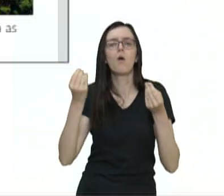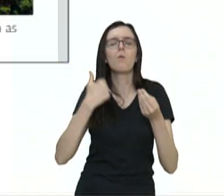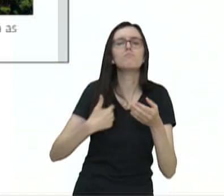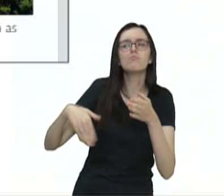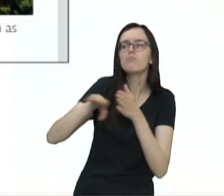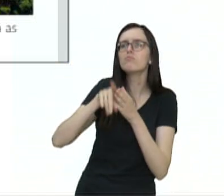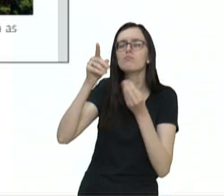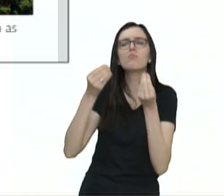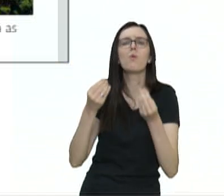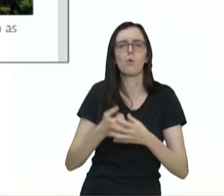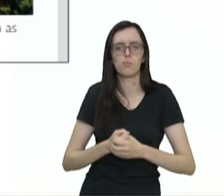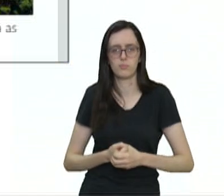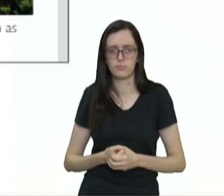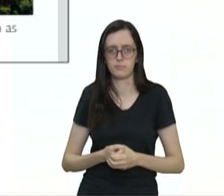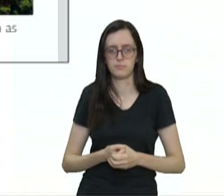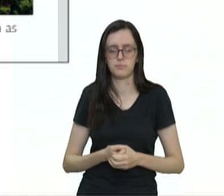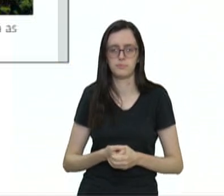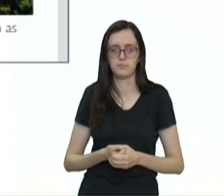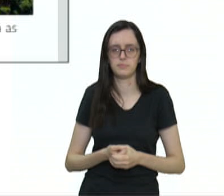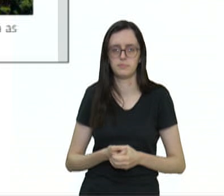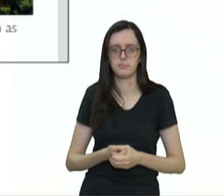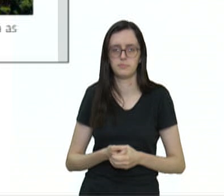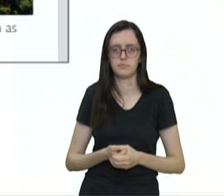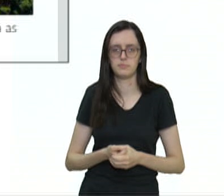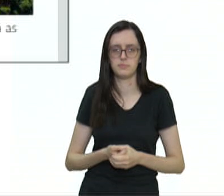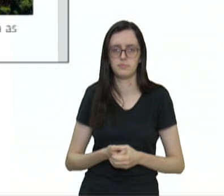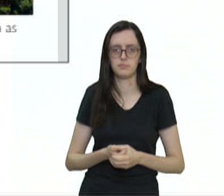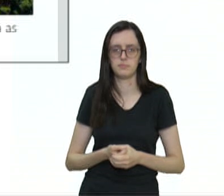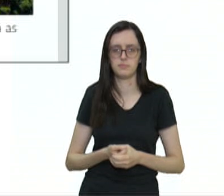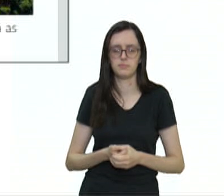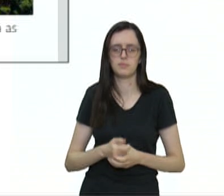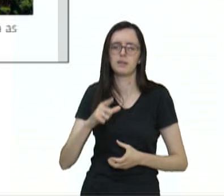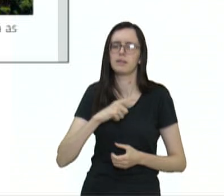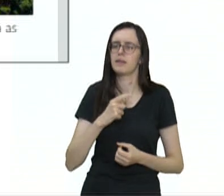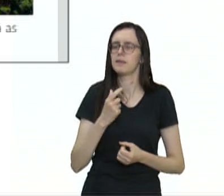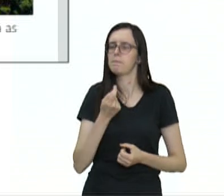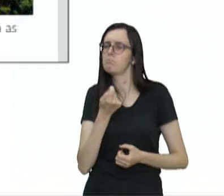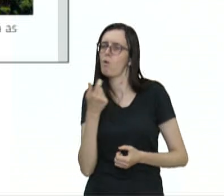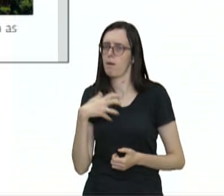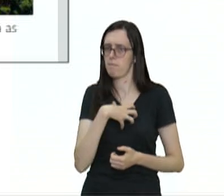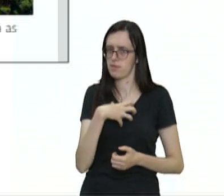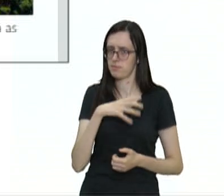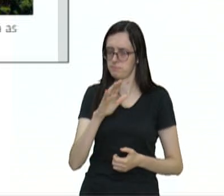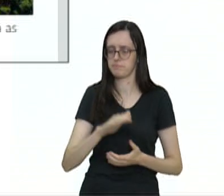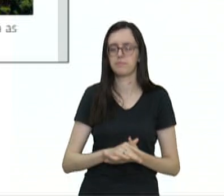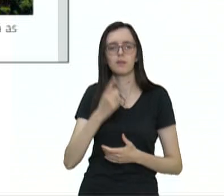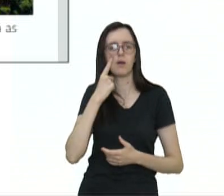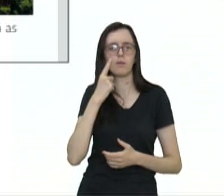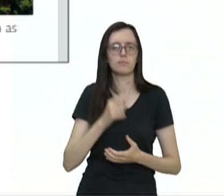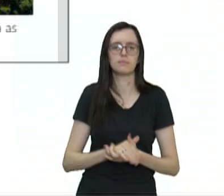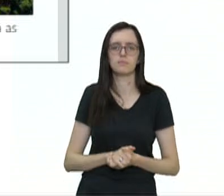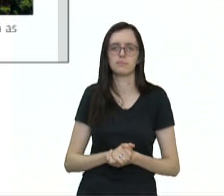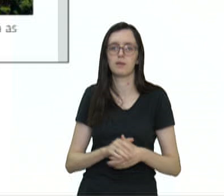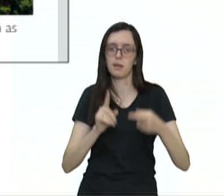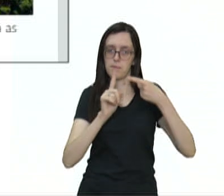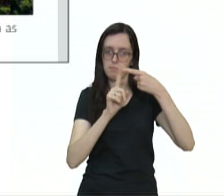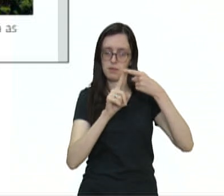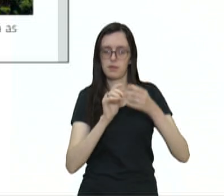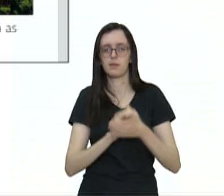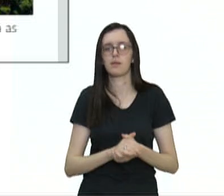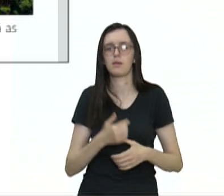até o Corcovado? There are few viable ways. Tem poucas maneiras. A primeira, eu posso ir